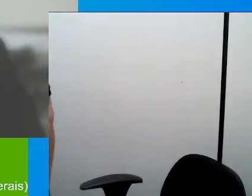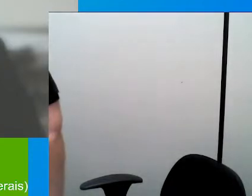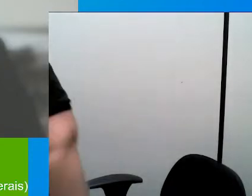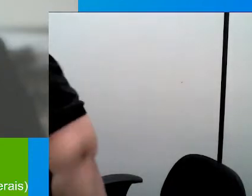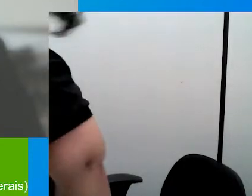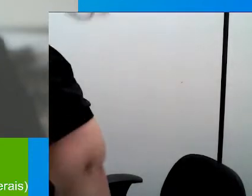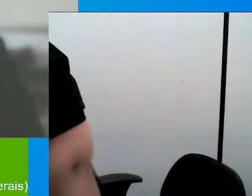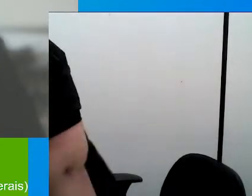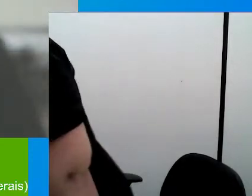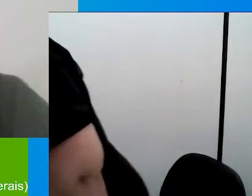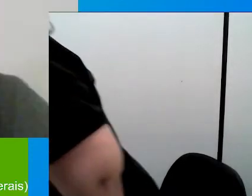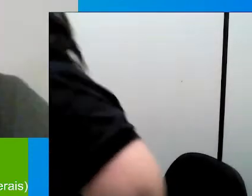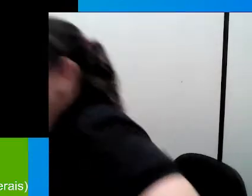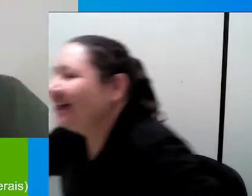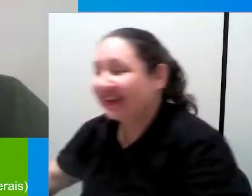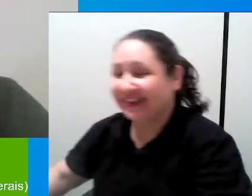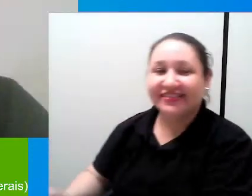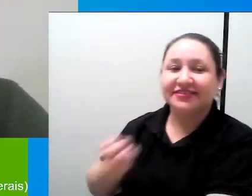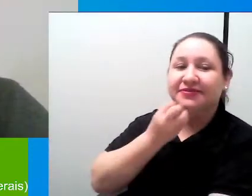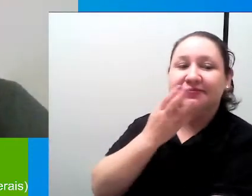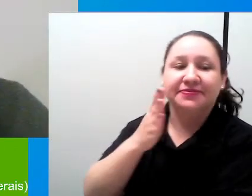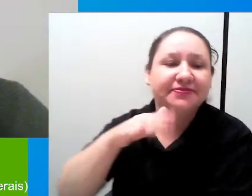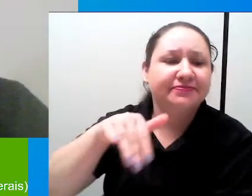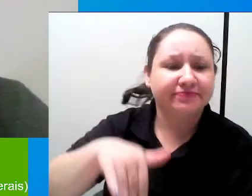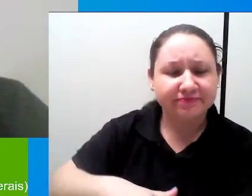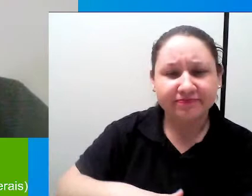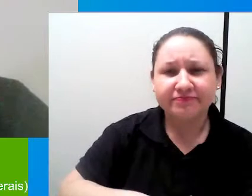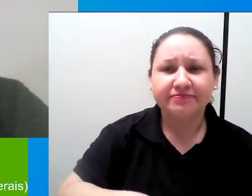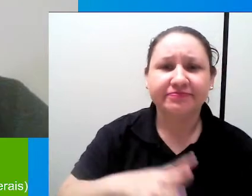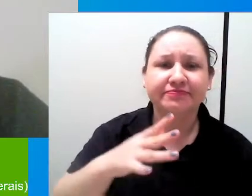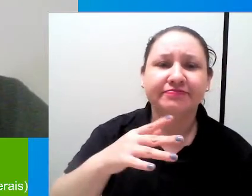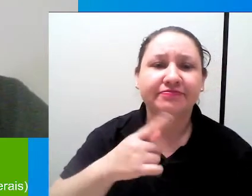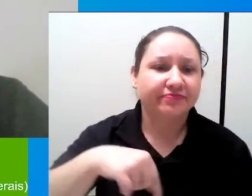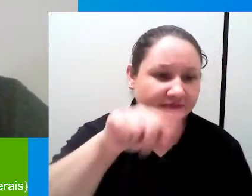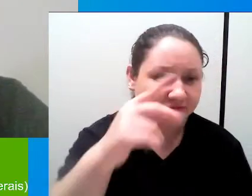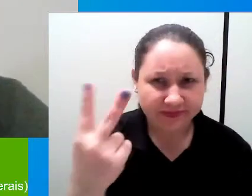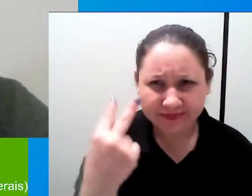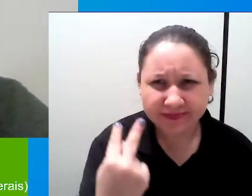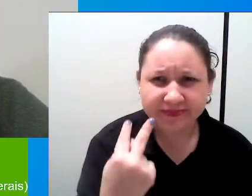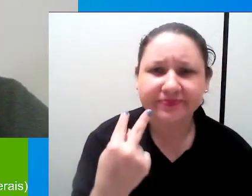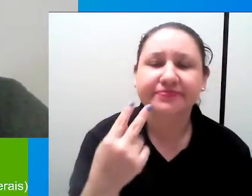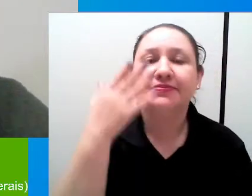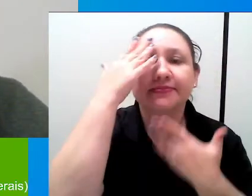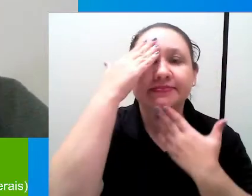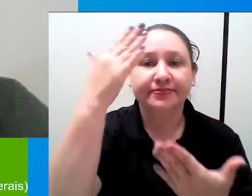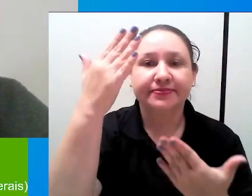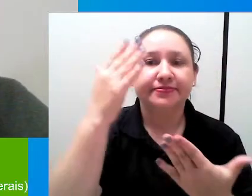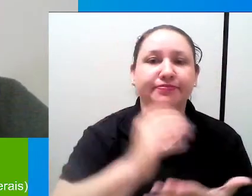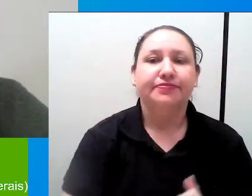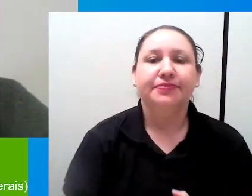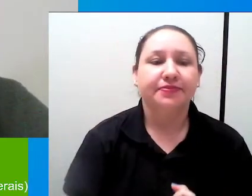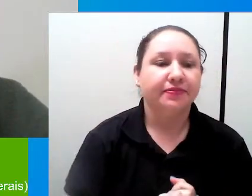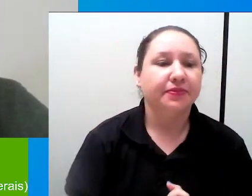Olá, boa noite. Consegue me ouvir? Obrigado pela confirmação. Boa noite mais uma vez a